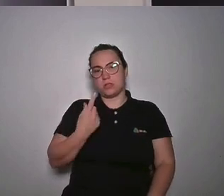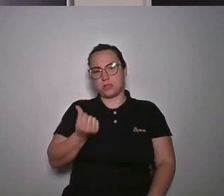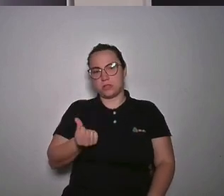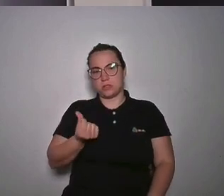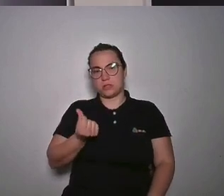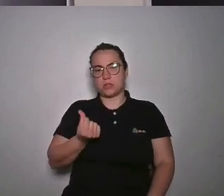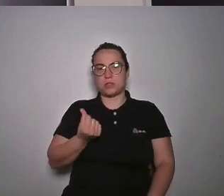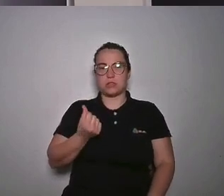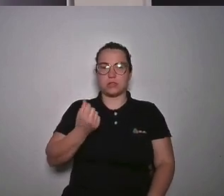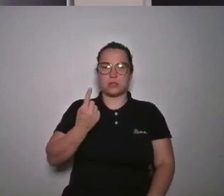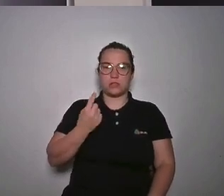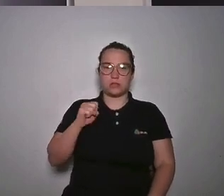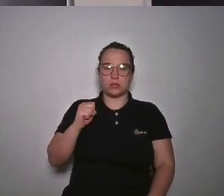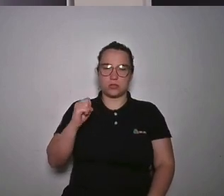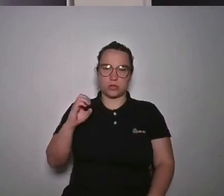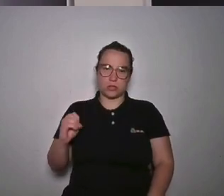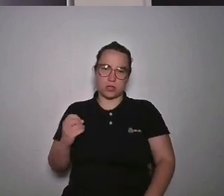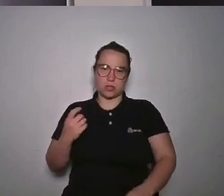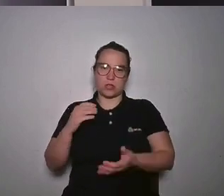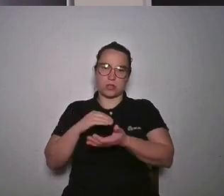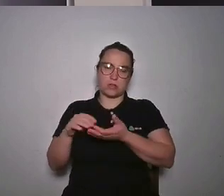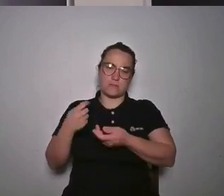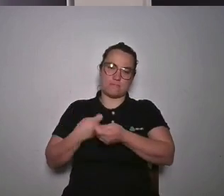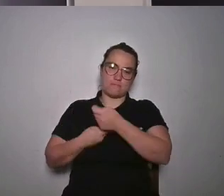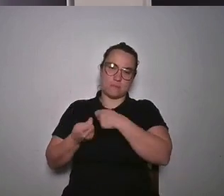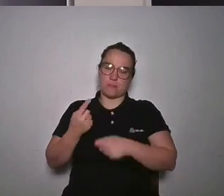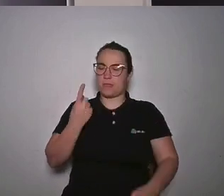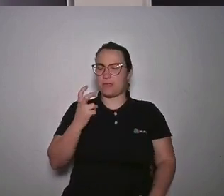12.716.780, Secretaria de Administração,